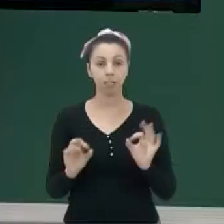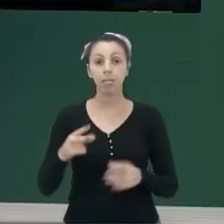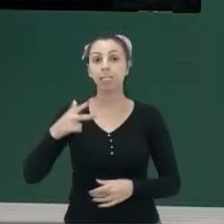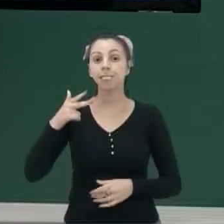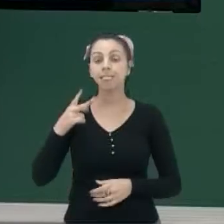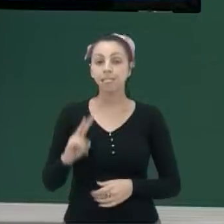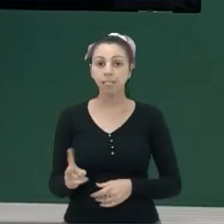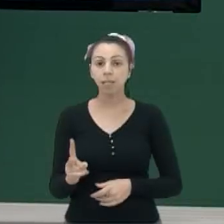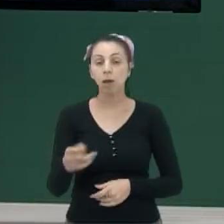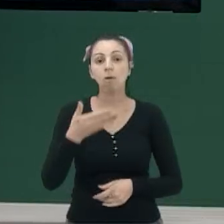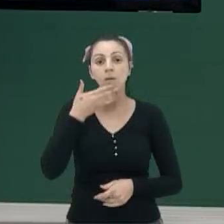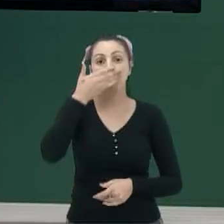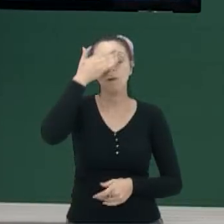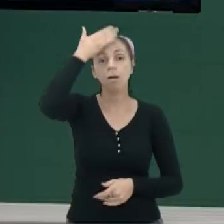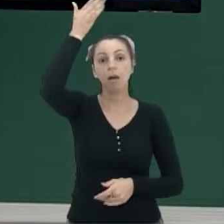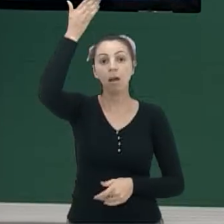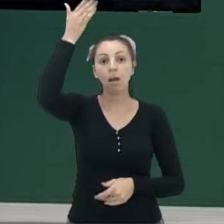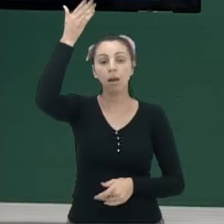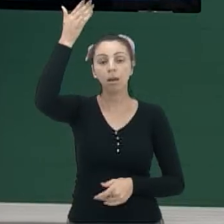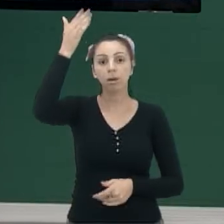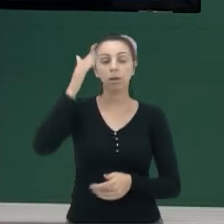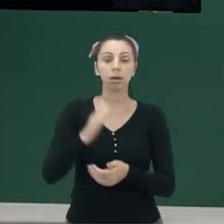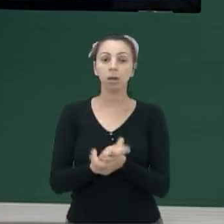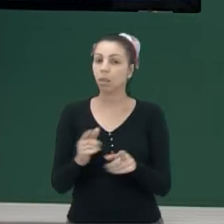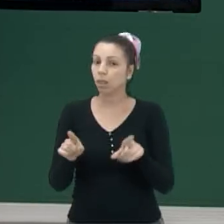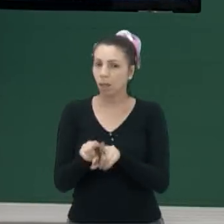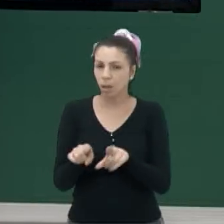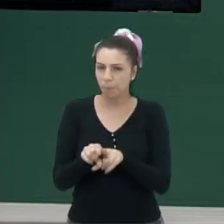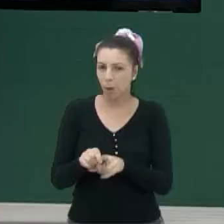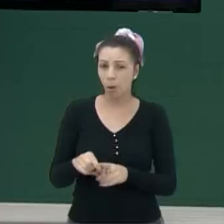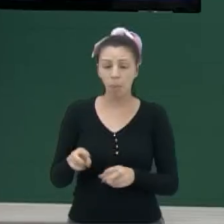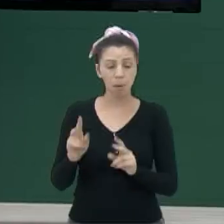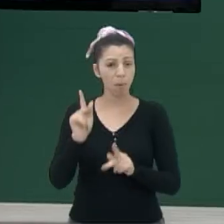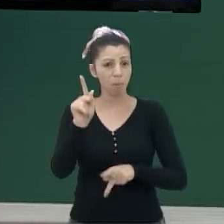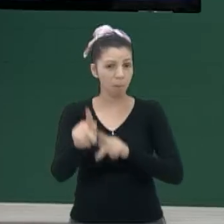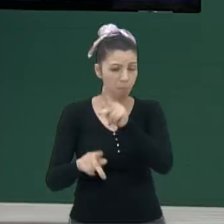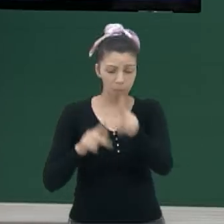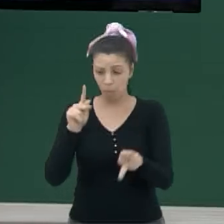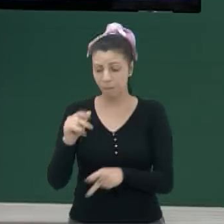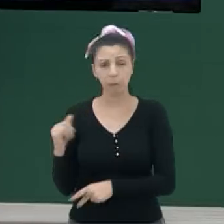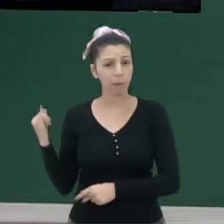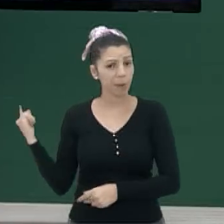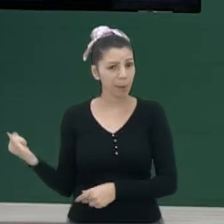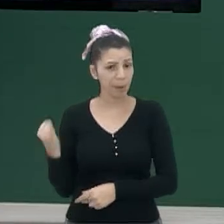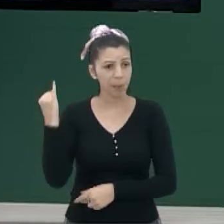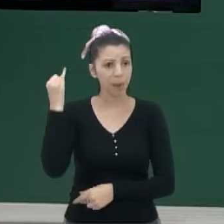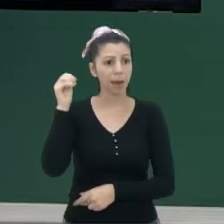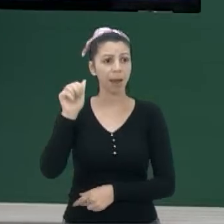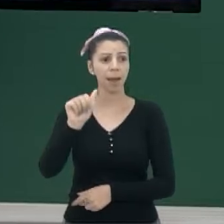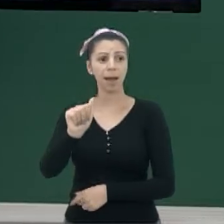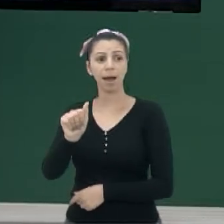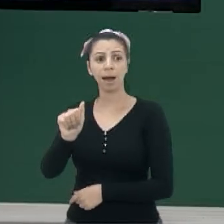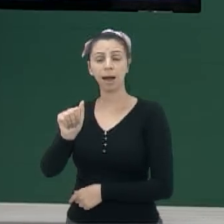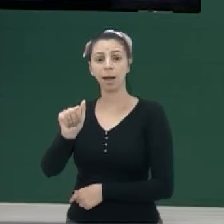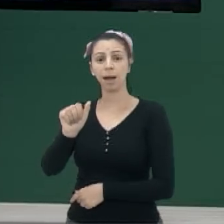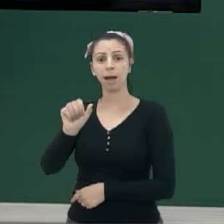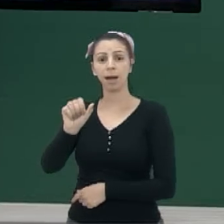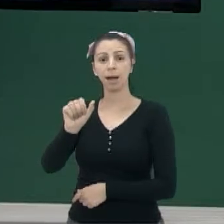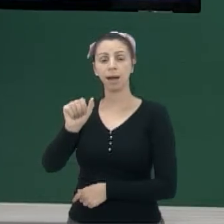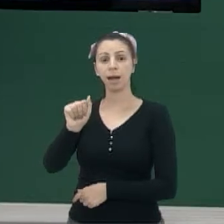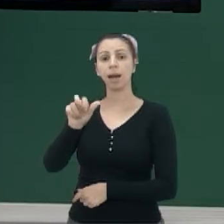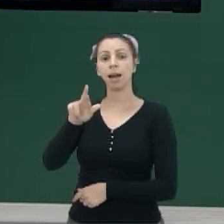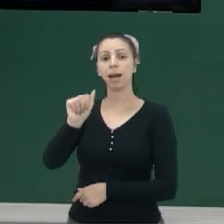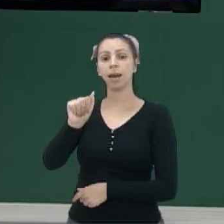dos árabes. Os árabes também são um povo extremamente importante nessa época das grandes navegações. Por quê? Porque eles